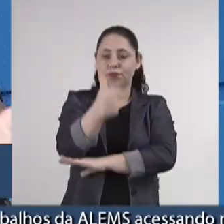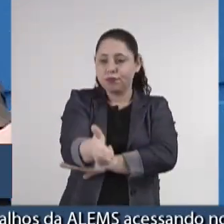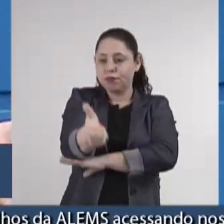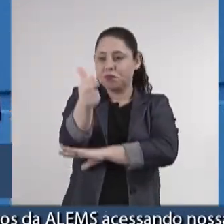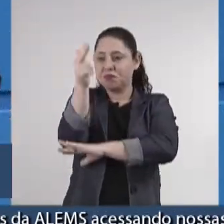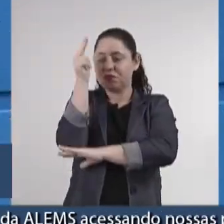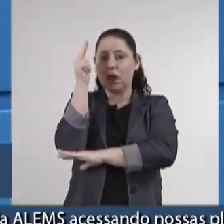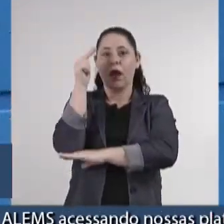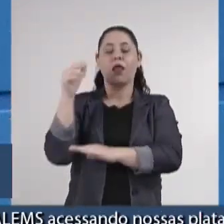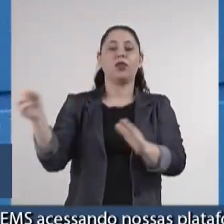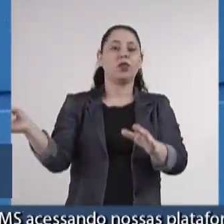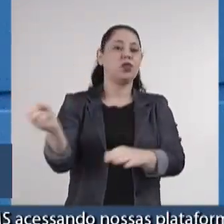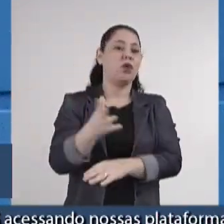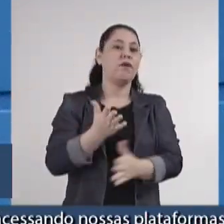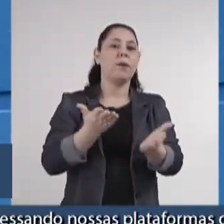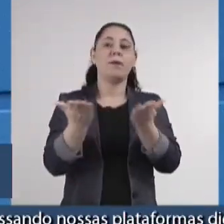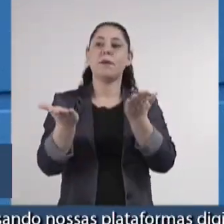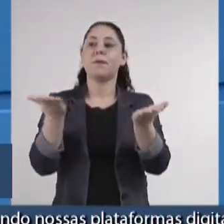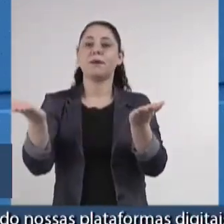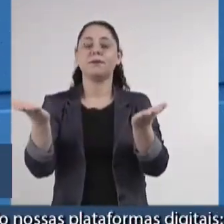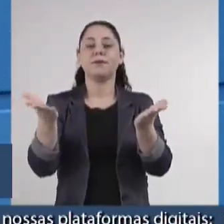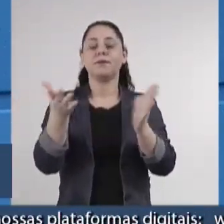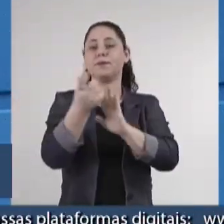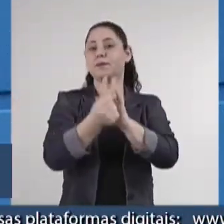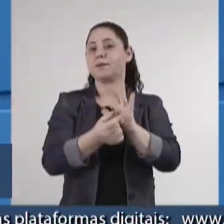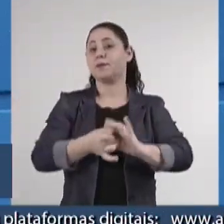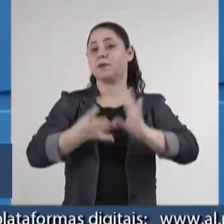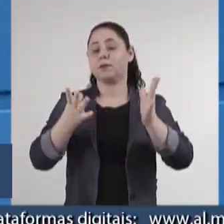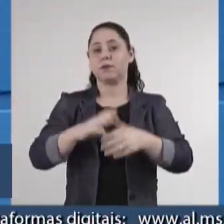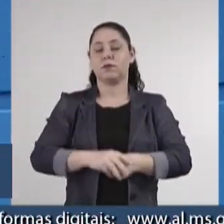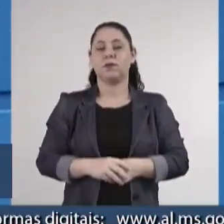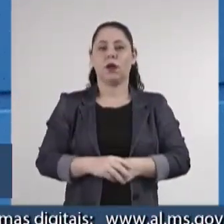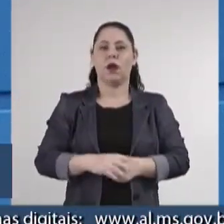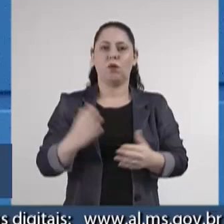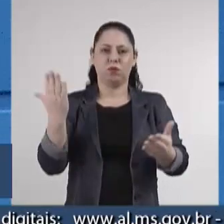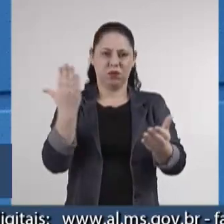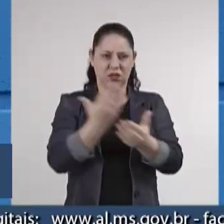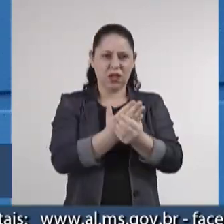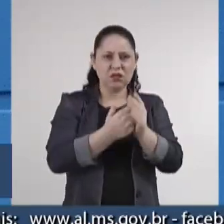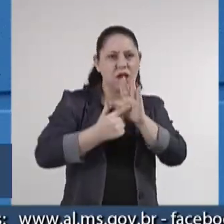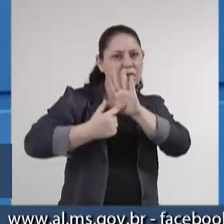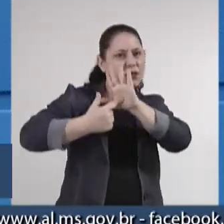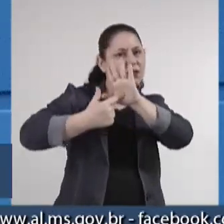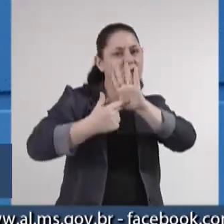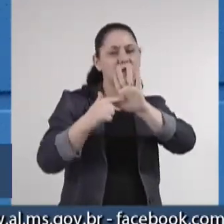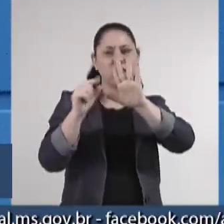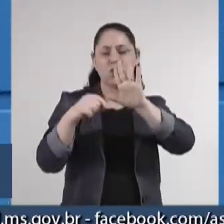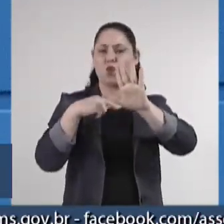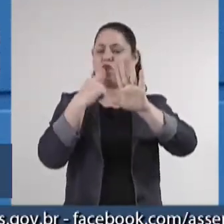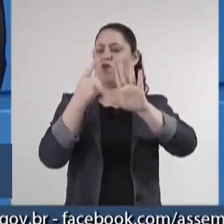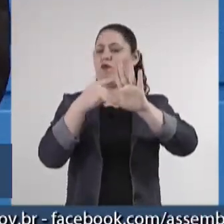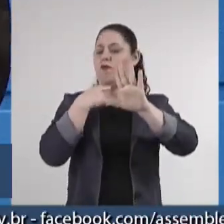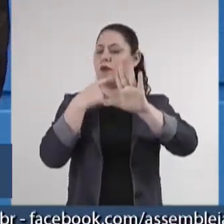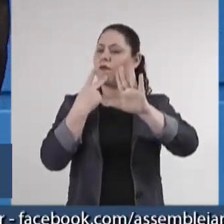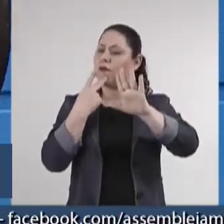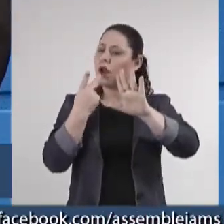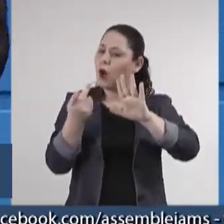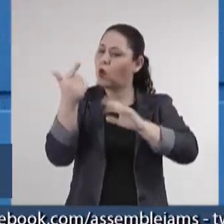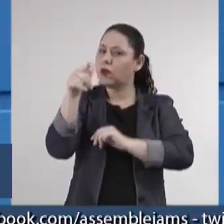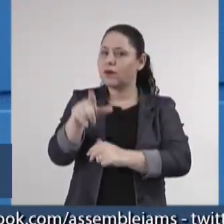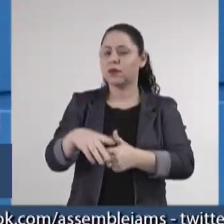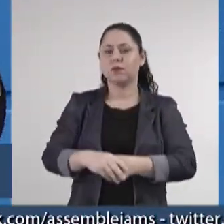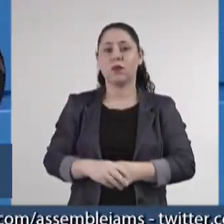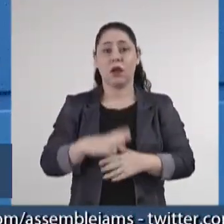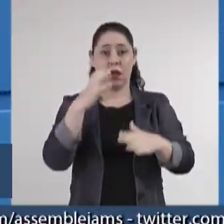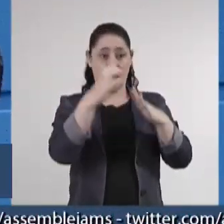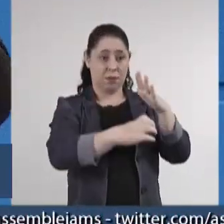efetivar uma nova licitação. Agora, o processo que foi colocado, e aí tem aquelas dúvidas, eu vou reiterar o que eu falei ontem,